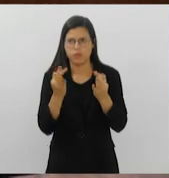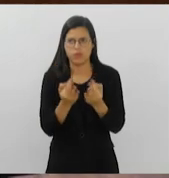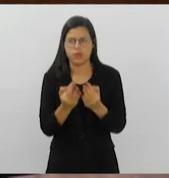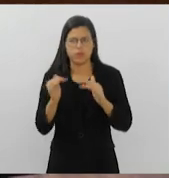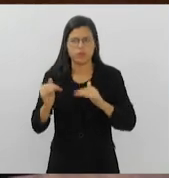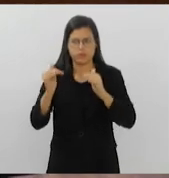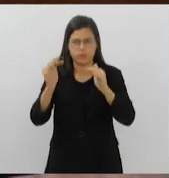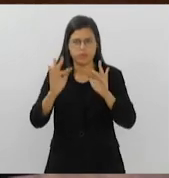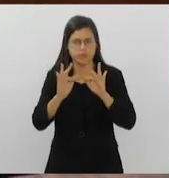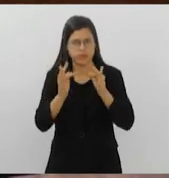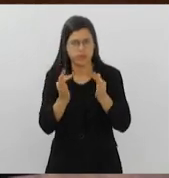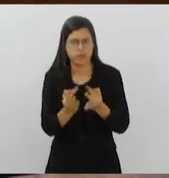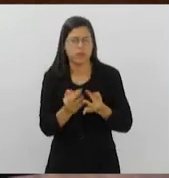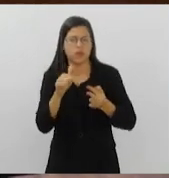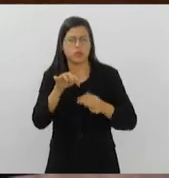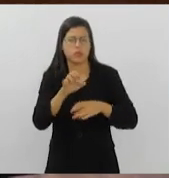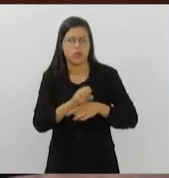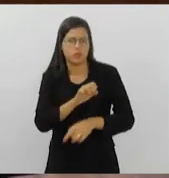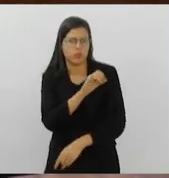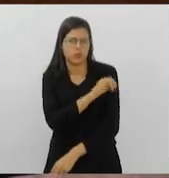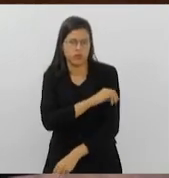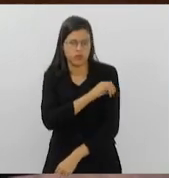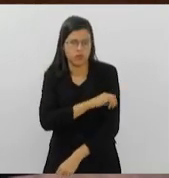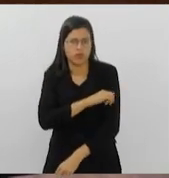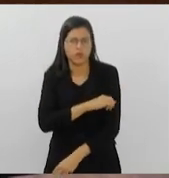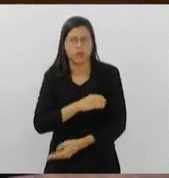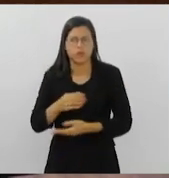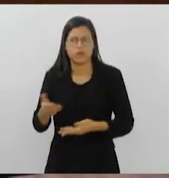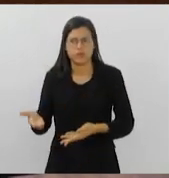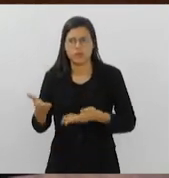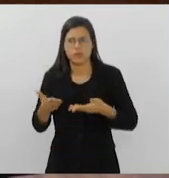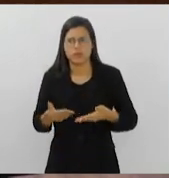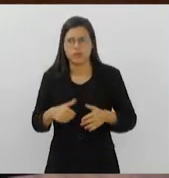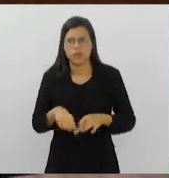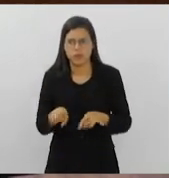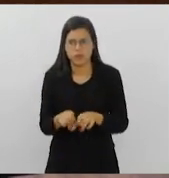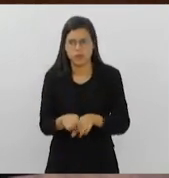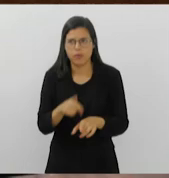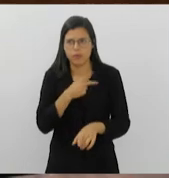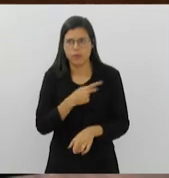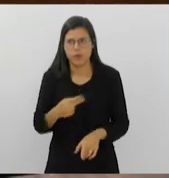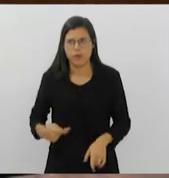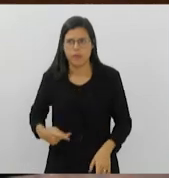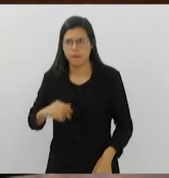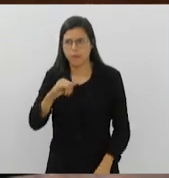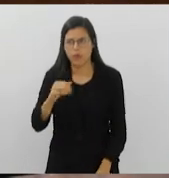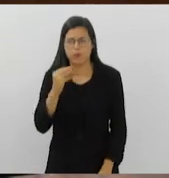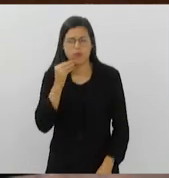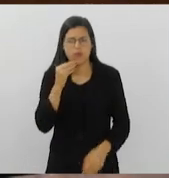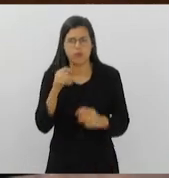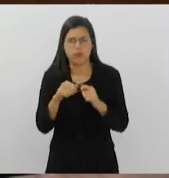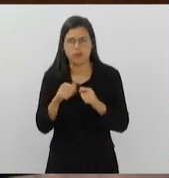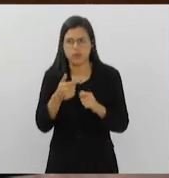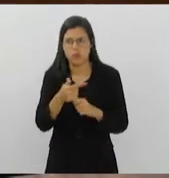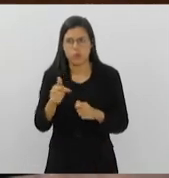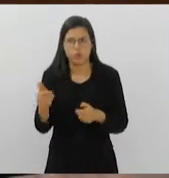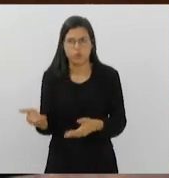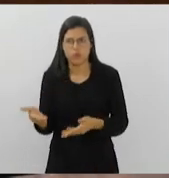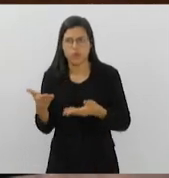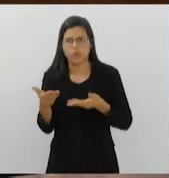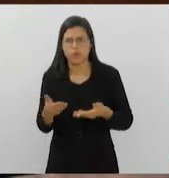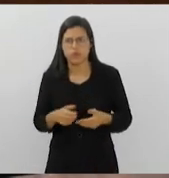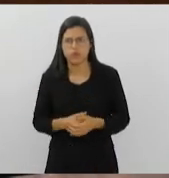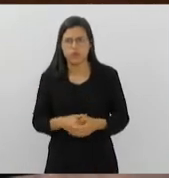no estado do Rio de Janeiro. Então, fica aqui o convite. E, senhora presidenta, quero aproveitar para fazer um outro convite, que